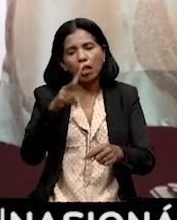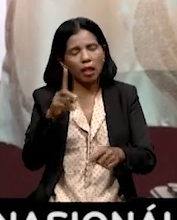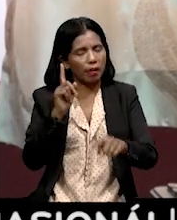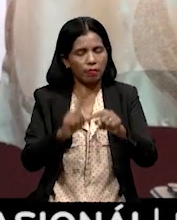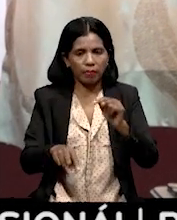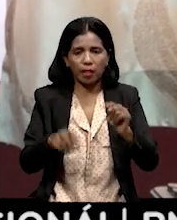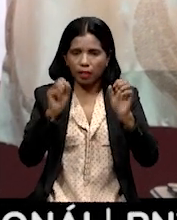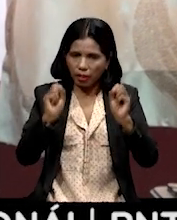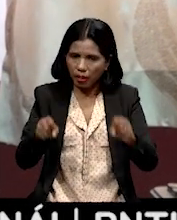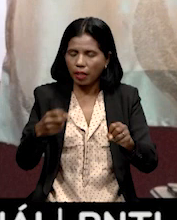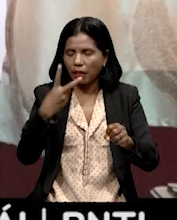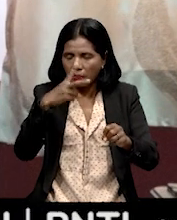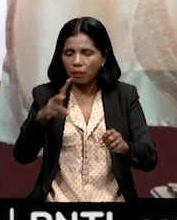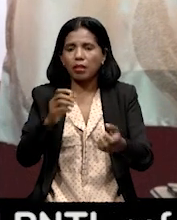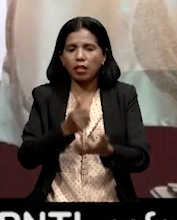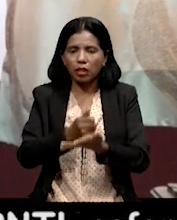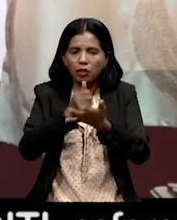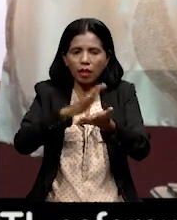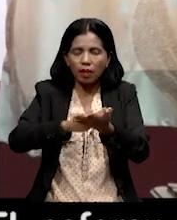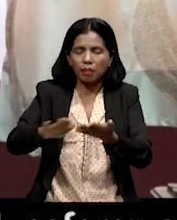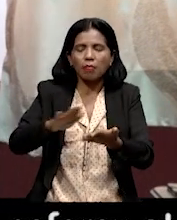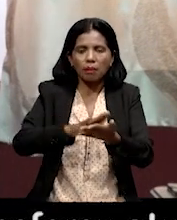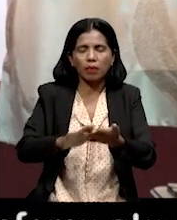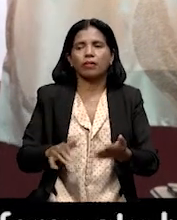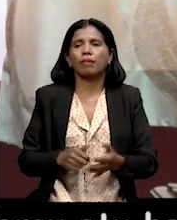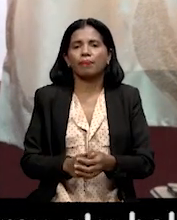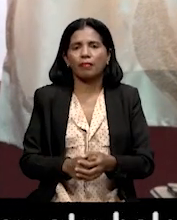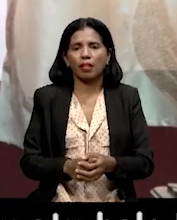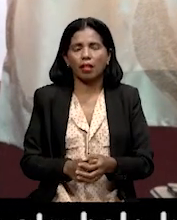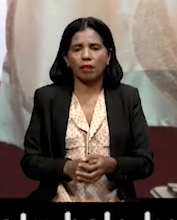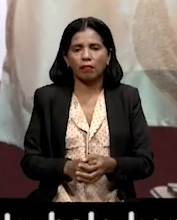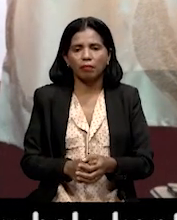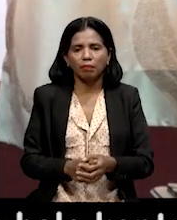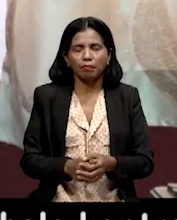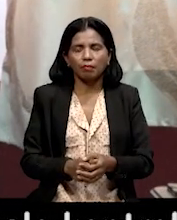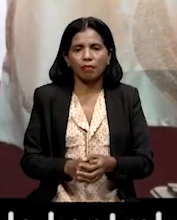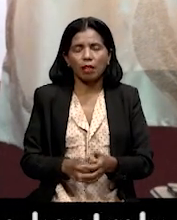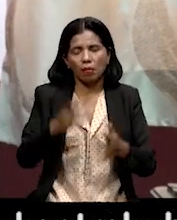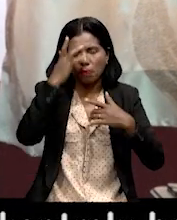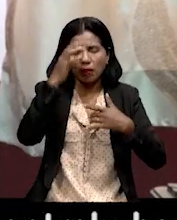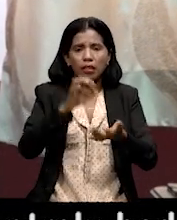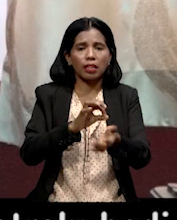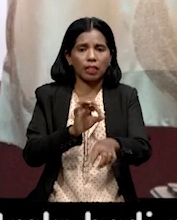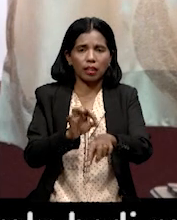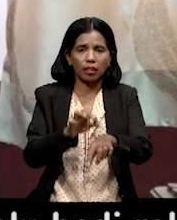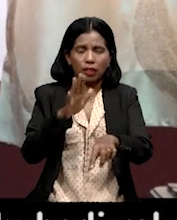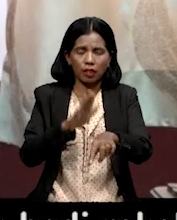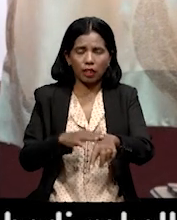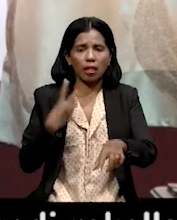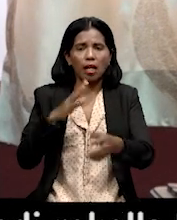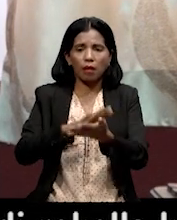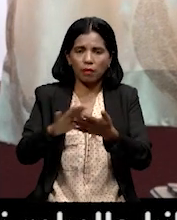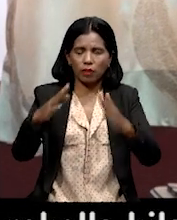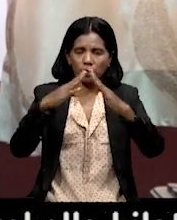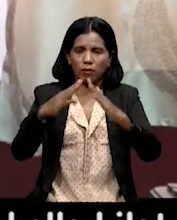kare kame atu explica kata dengue ne prevenção ne simples los ita hamos ita ne umalaran be tanki ita fase